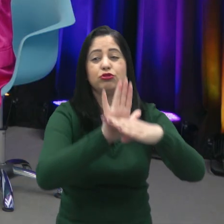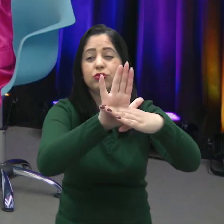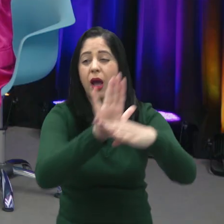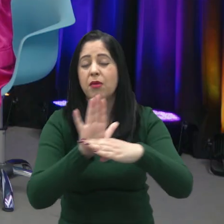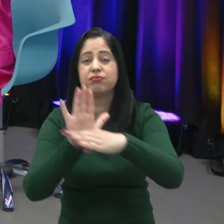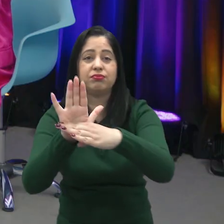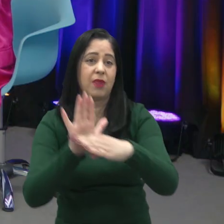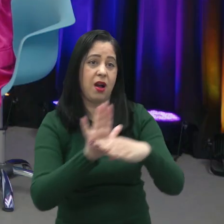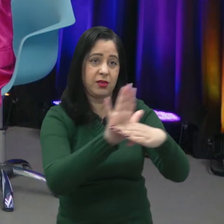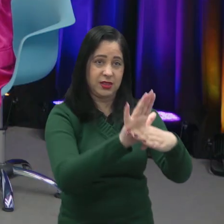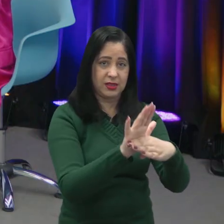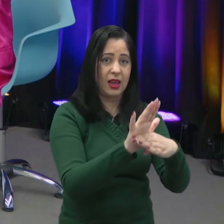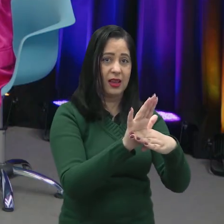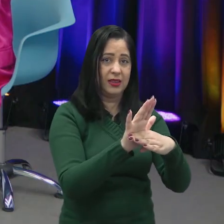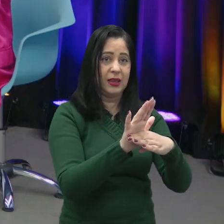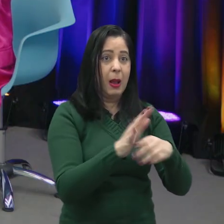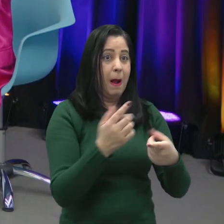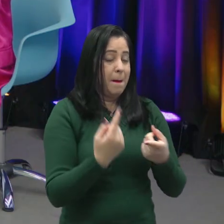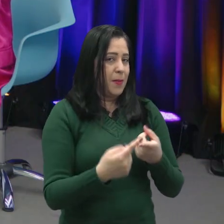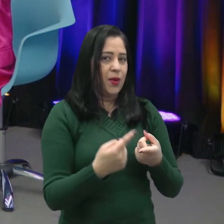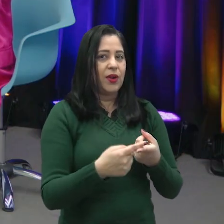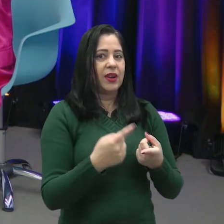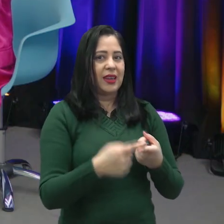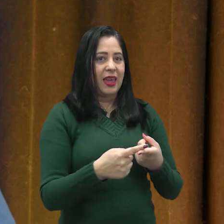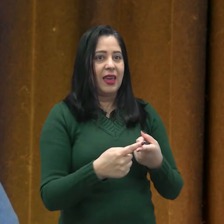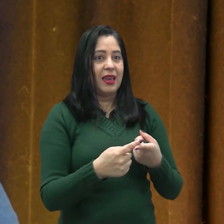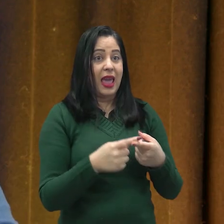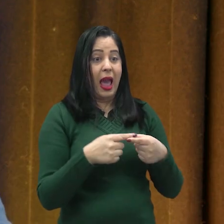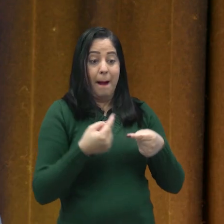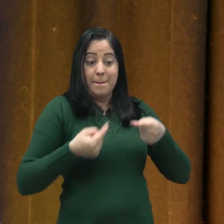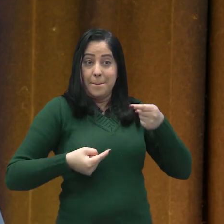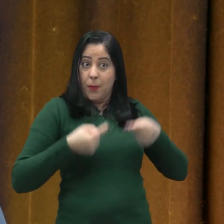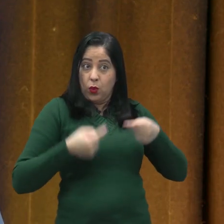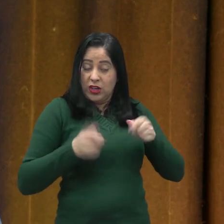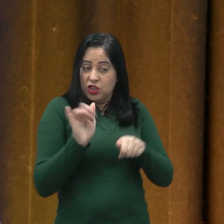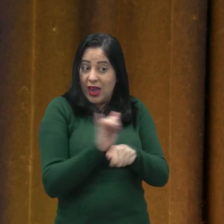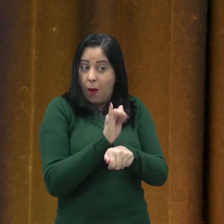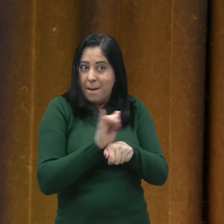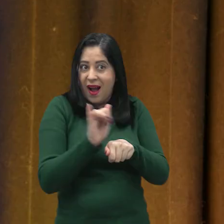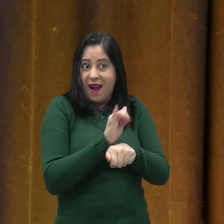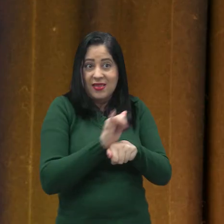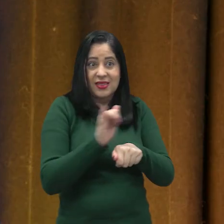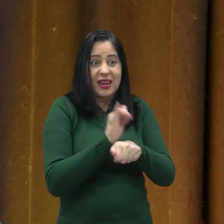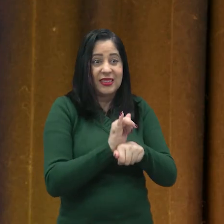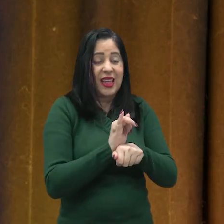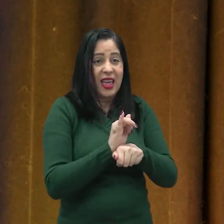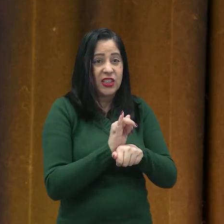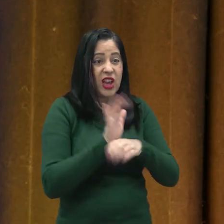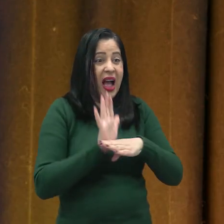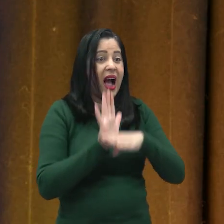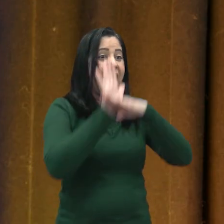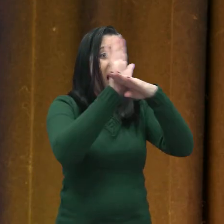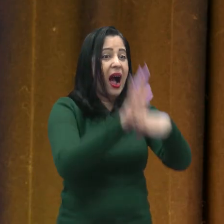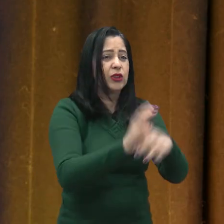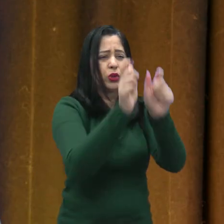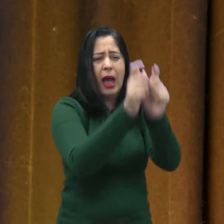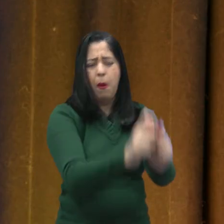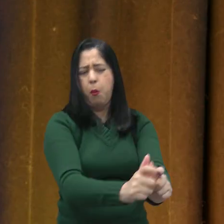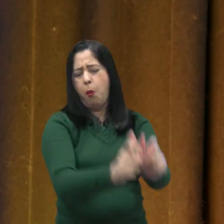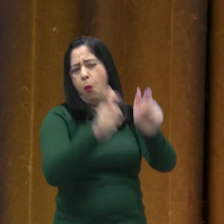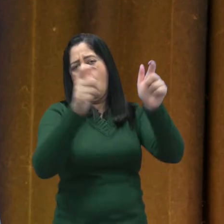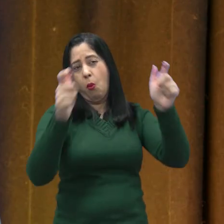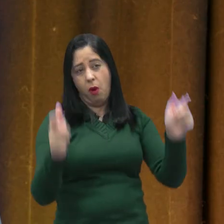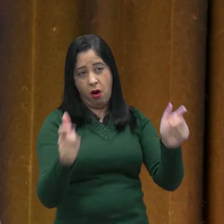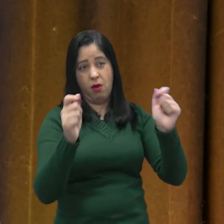ela acaba, o poder público, o seu cargo, acaba sendo uma ferramenta que você tem de ajudar mais ainda, essa